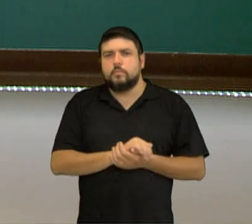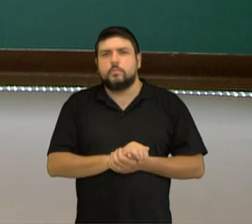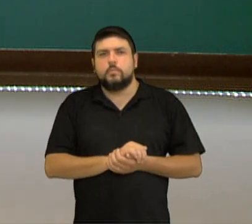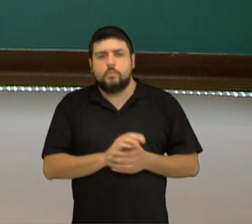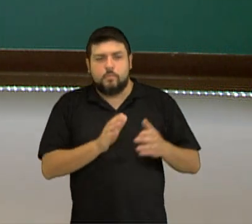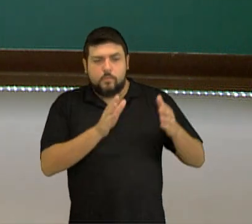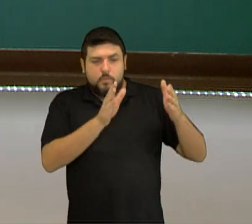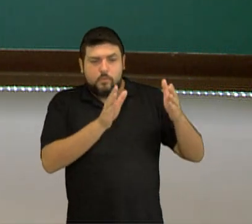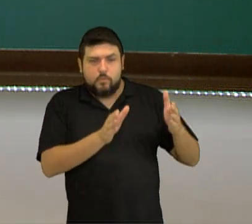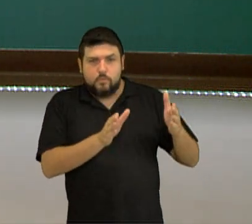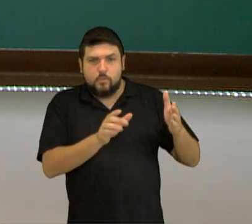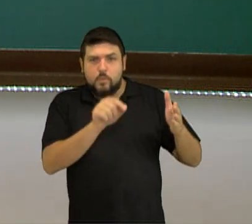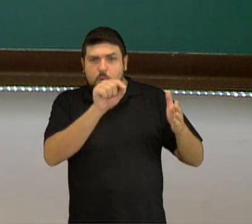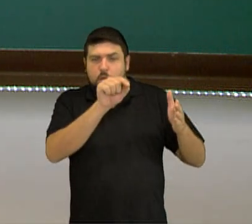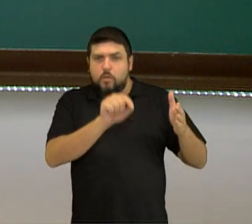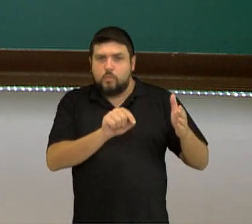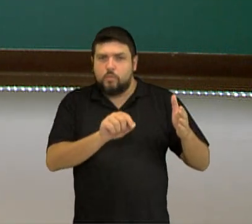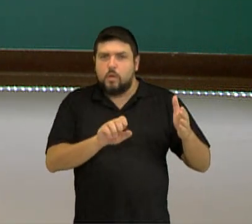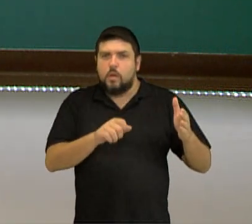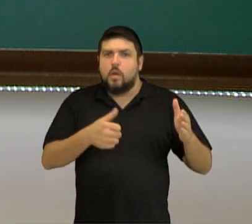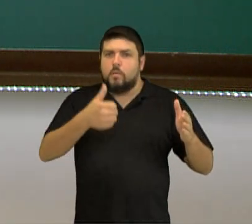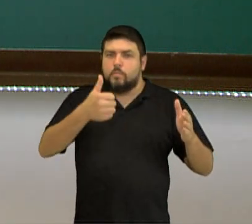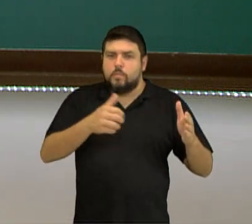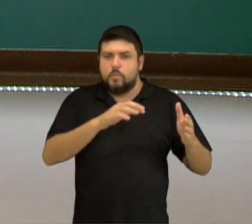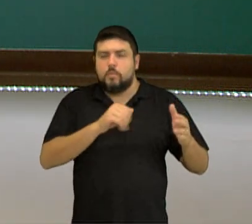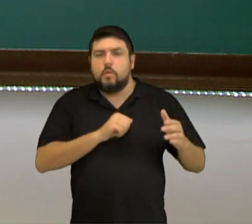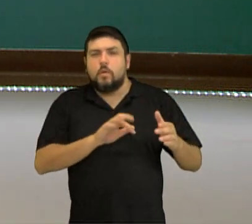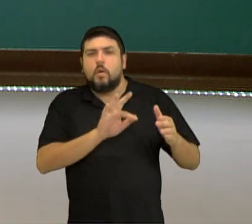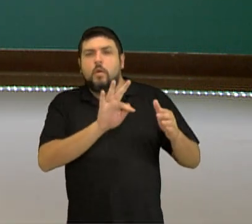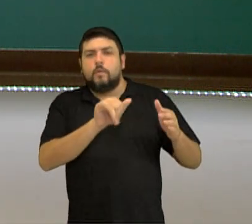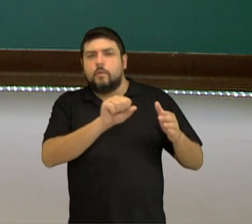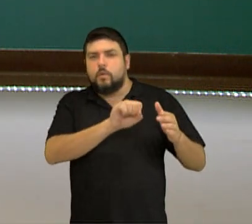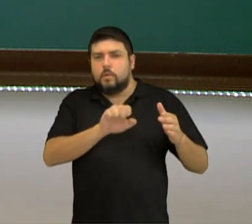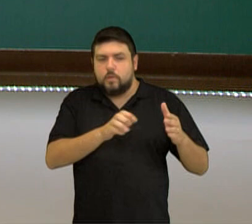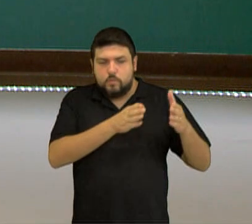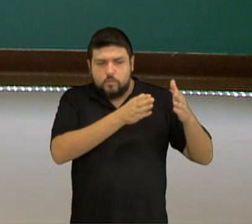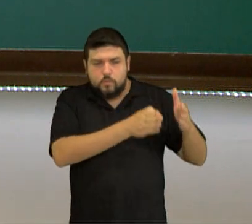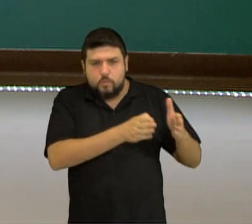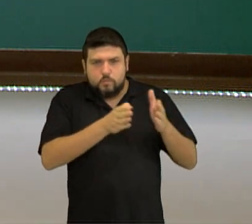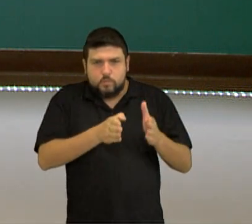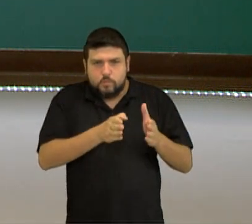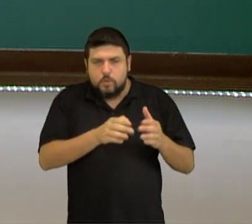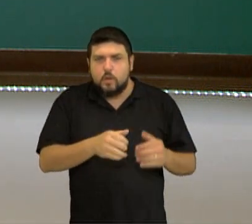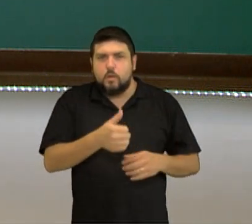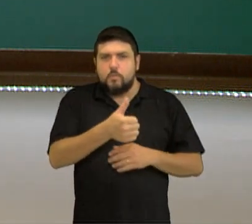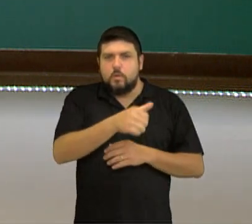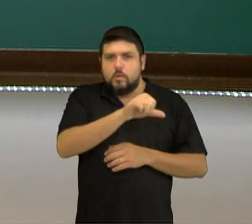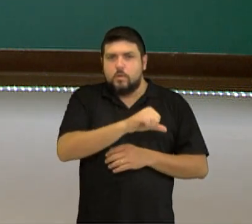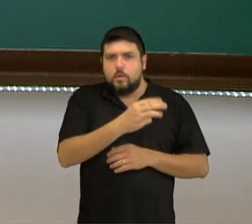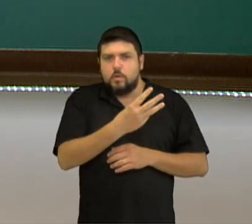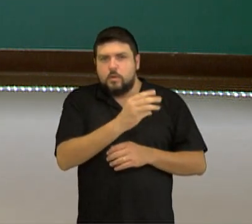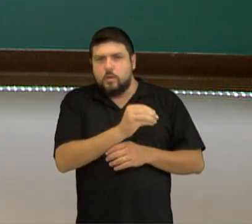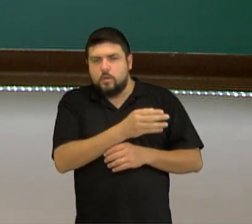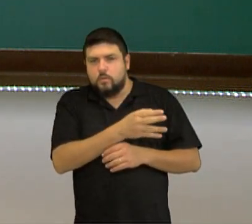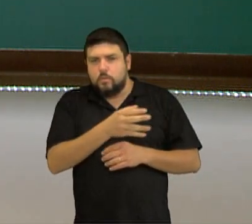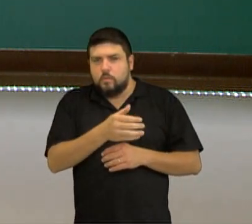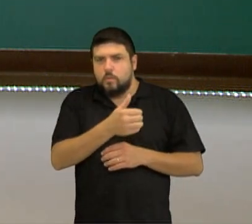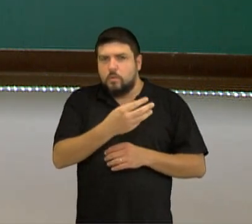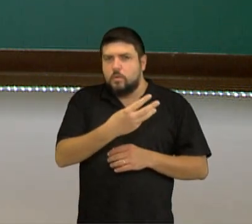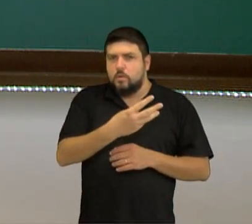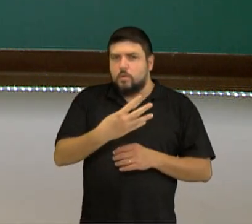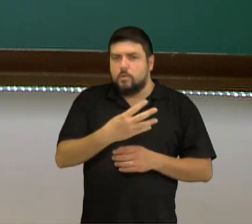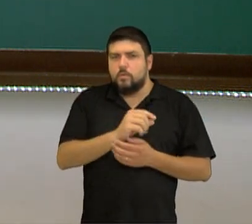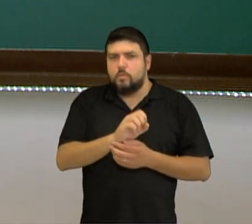1945. A primeira fase deste governo foi de 1930 até 1934, é chamada de